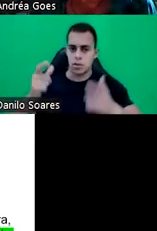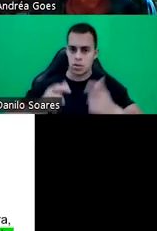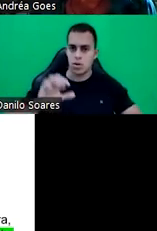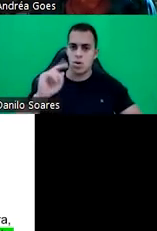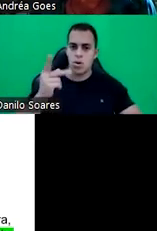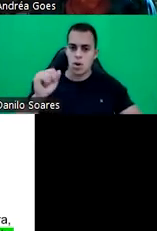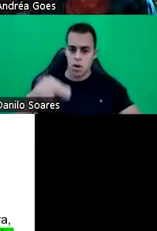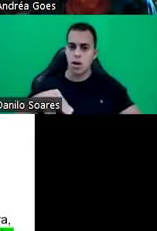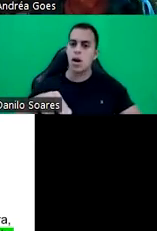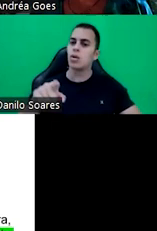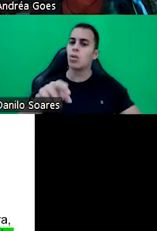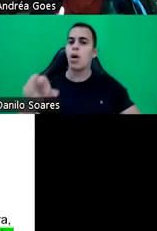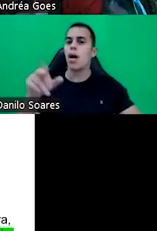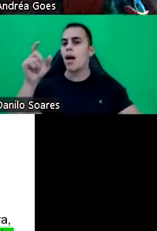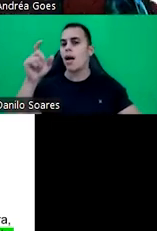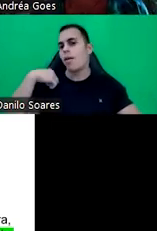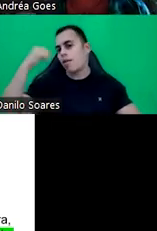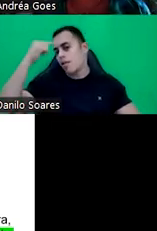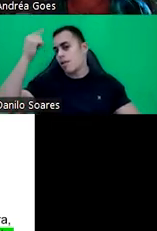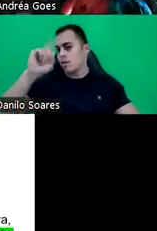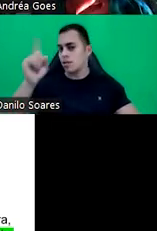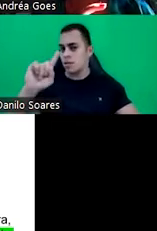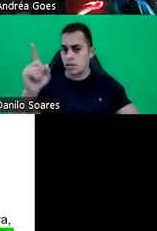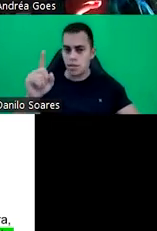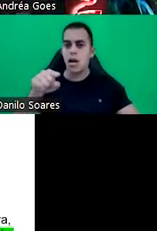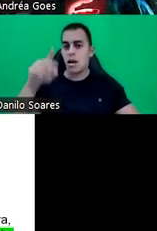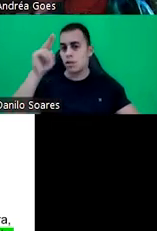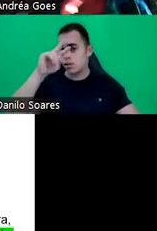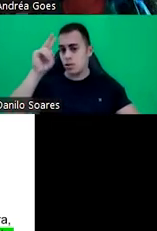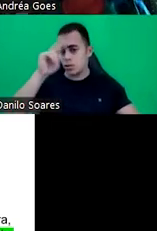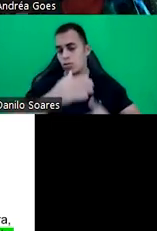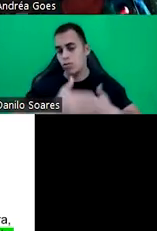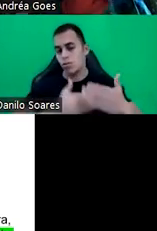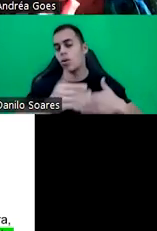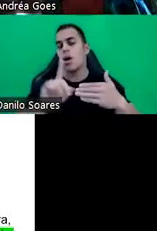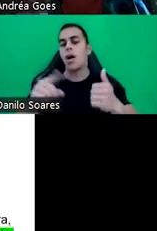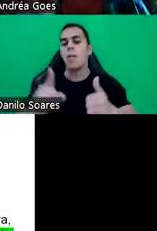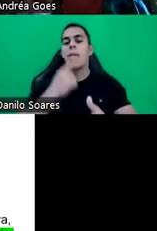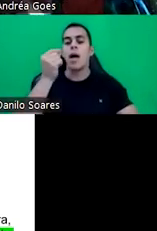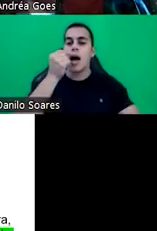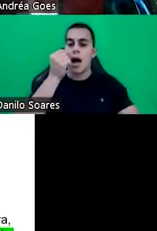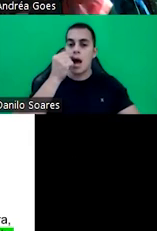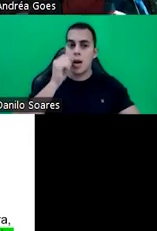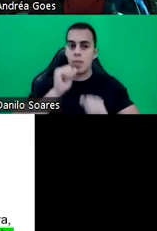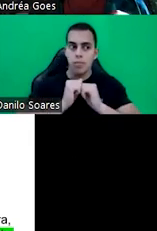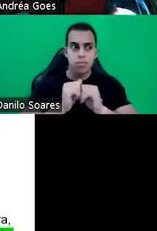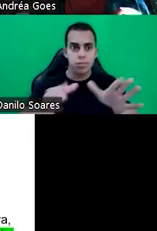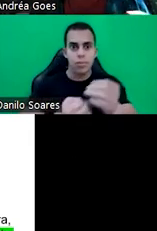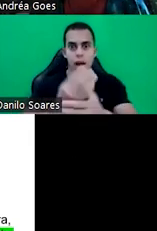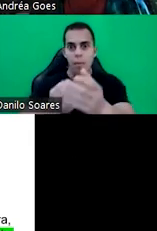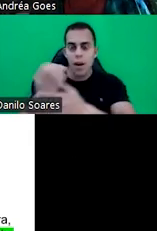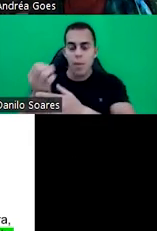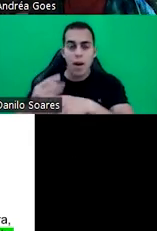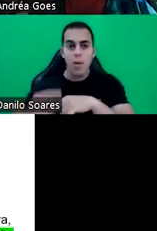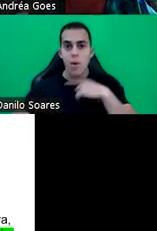aí a história gira em torno disso, desde que os primeiros ratos aparecem mortos na